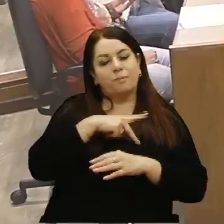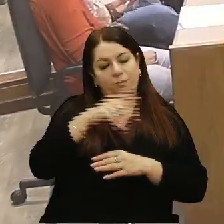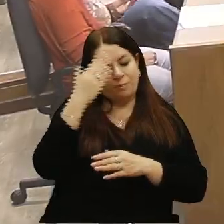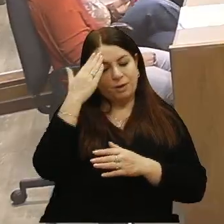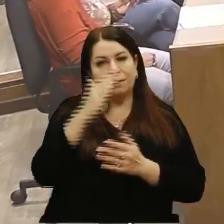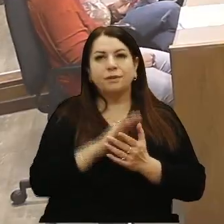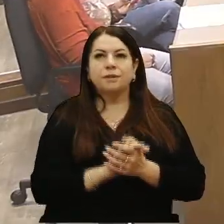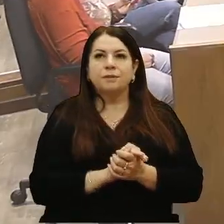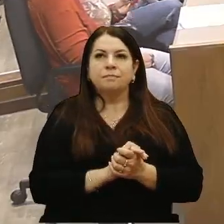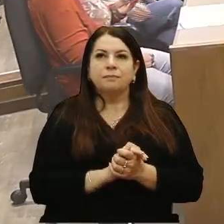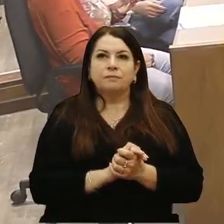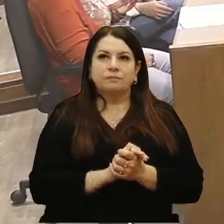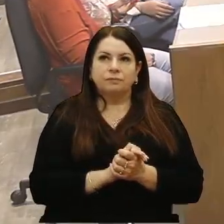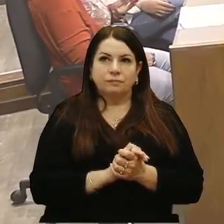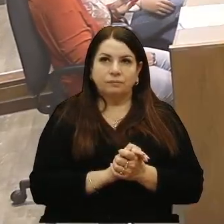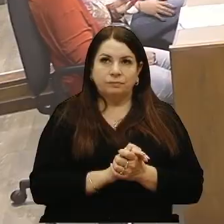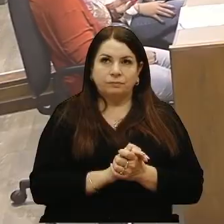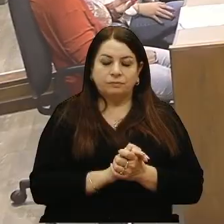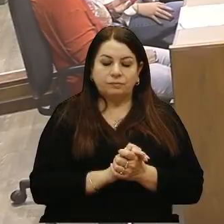obrigado.